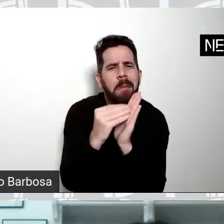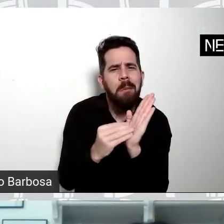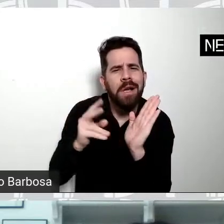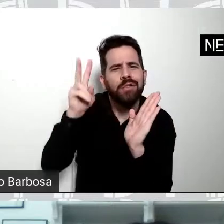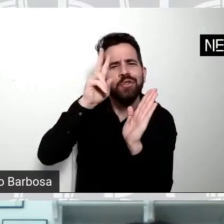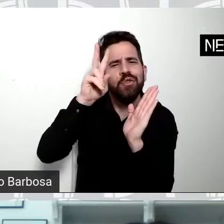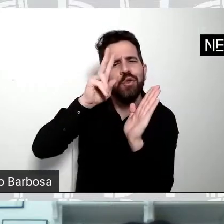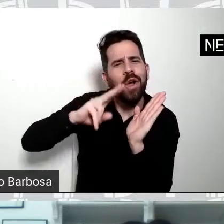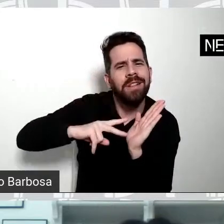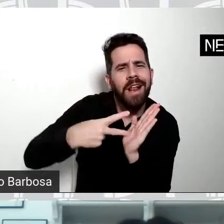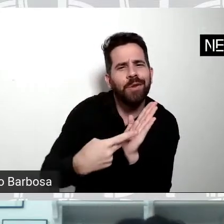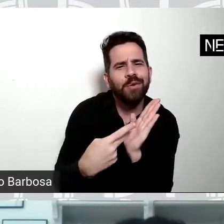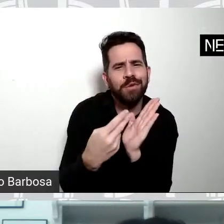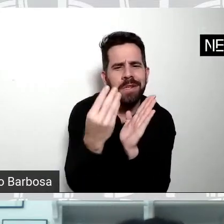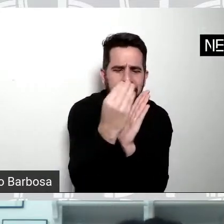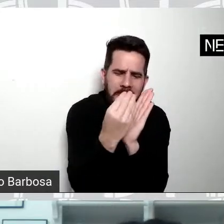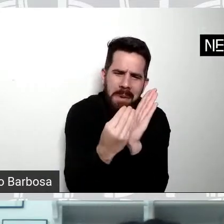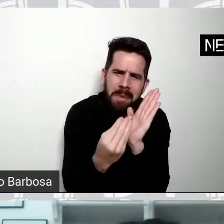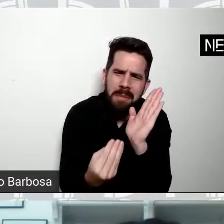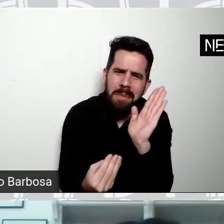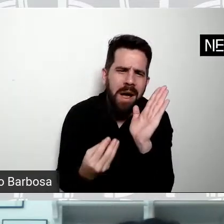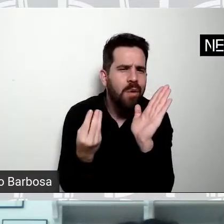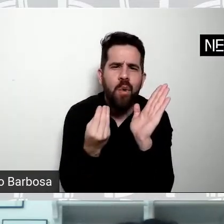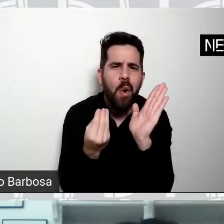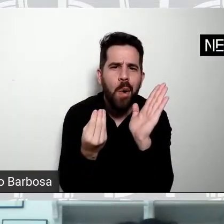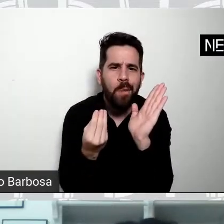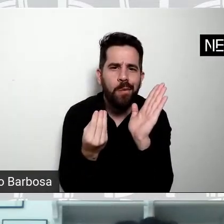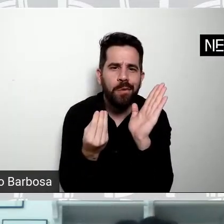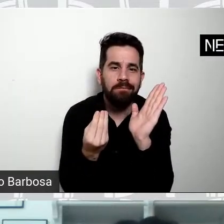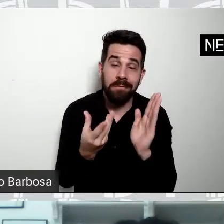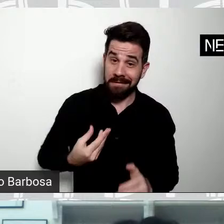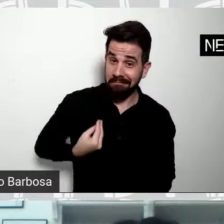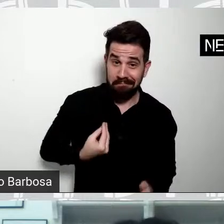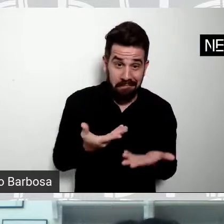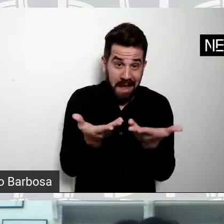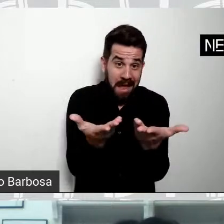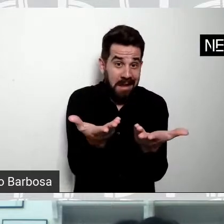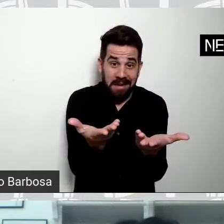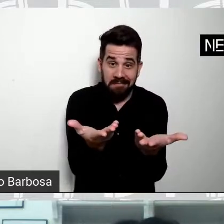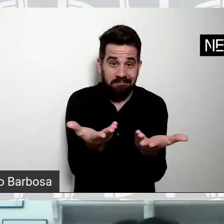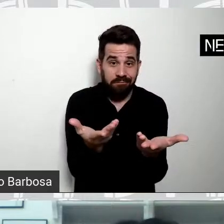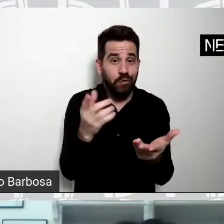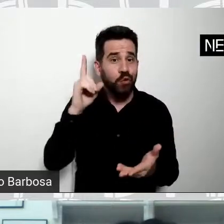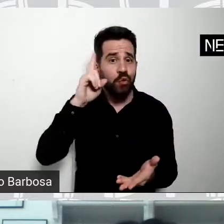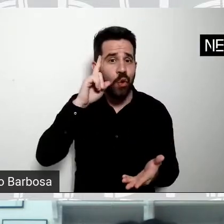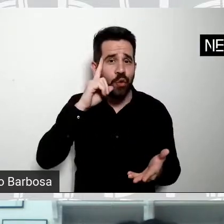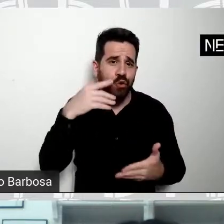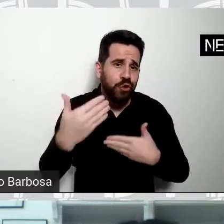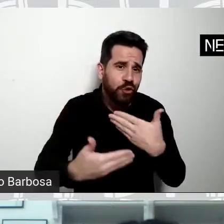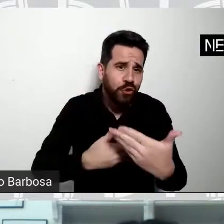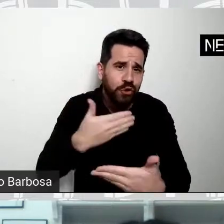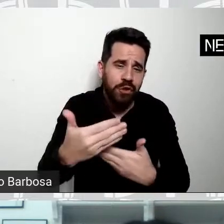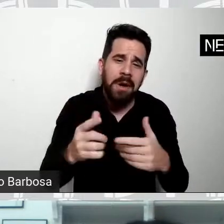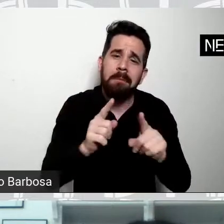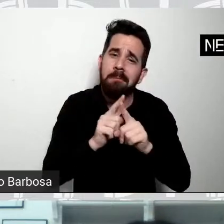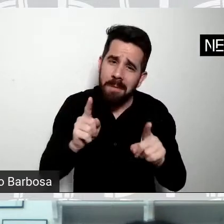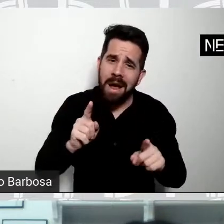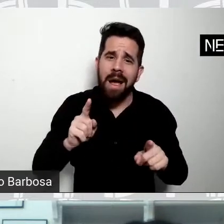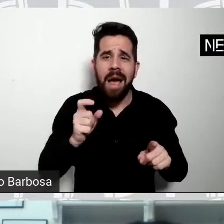história está aí, sendo escrita dia a dia, né? E, às vezes, da pior forma, como eu acabei de mencionar